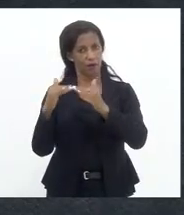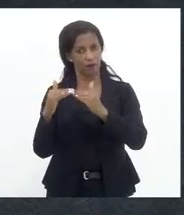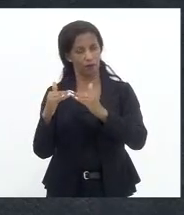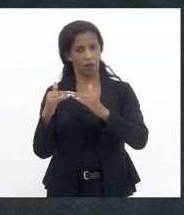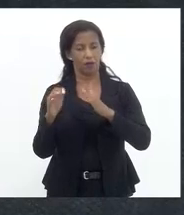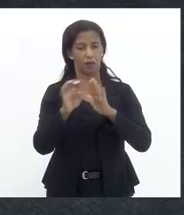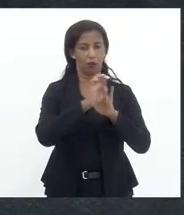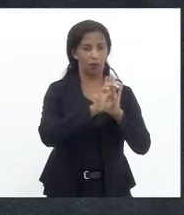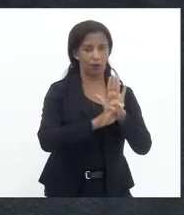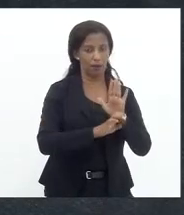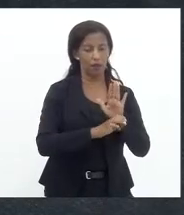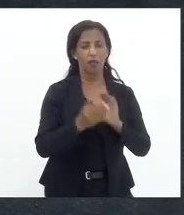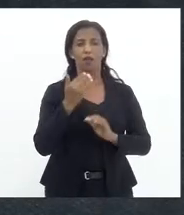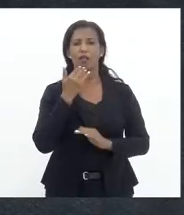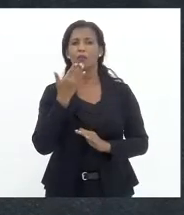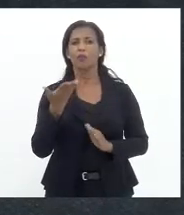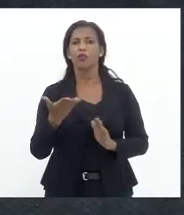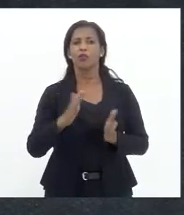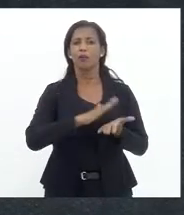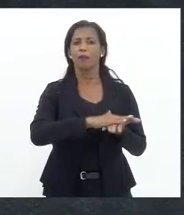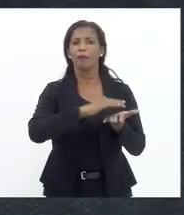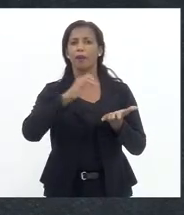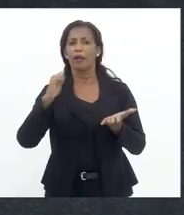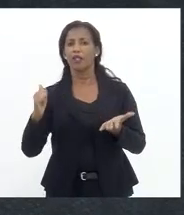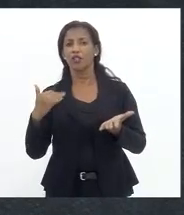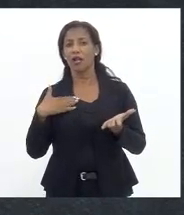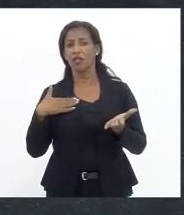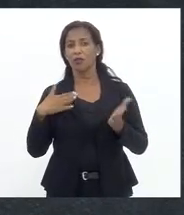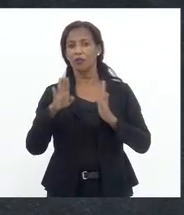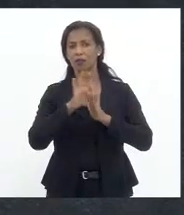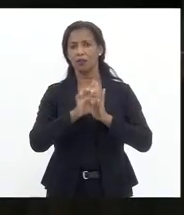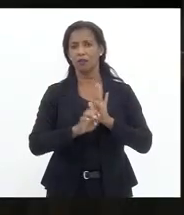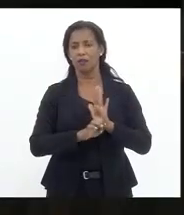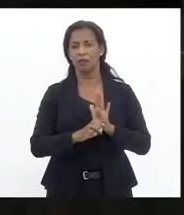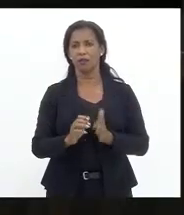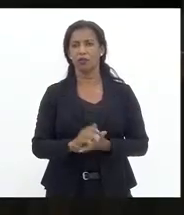com emendas e pedir para a retirada das minhas emendas, por favor.